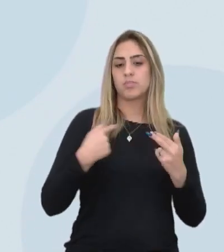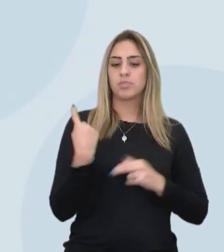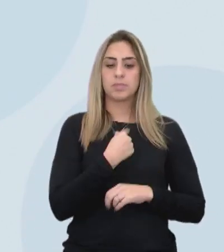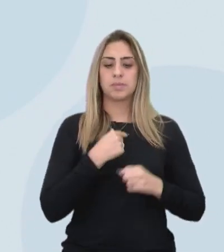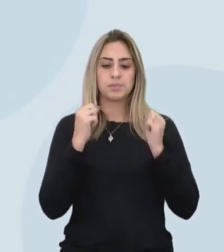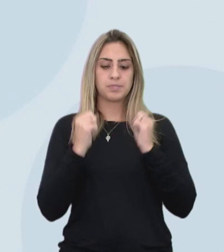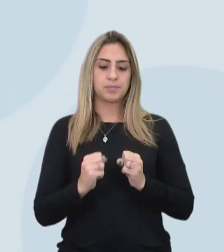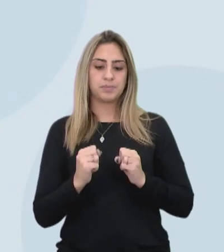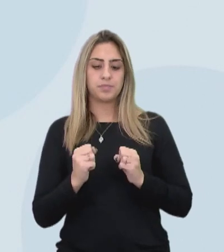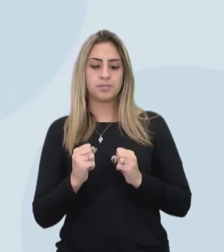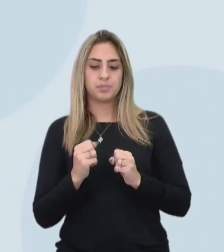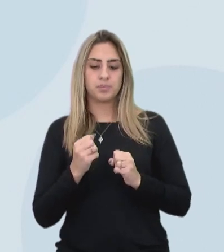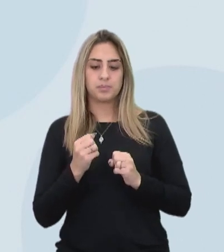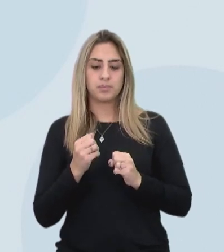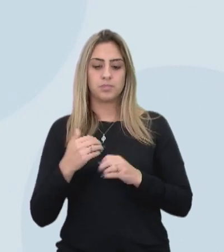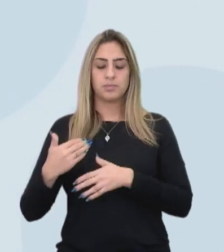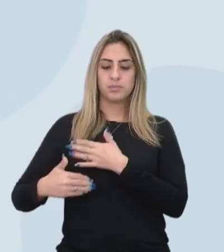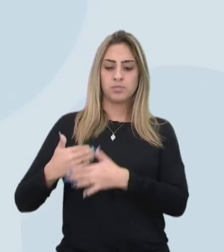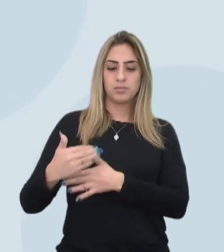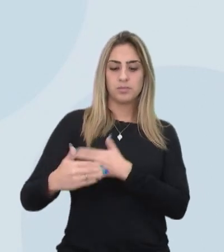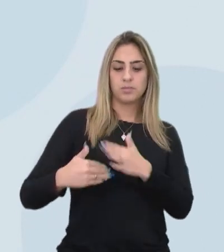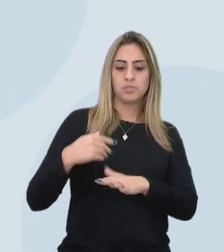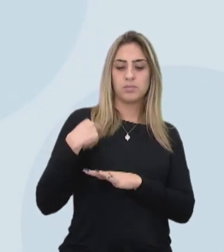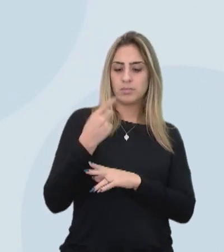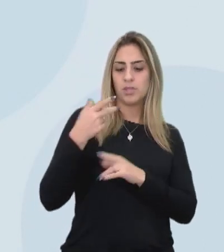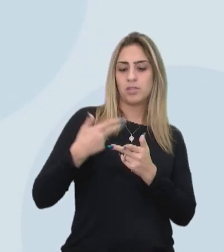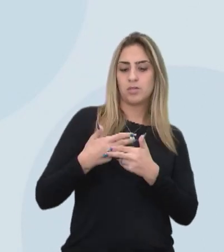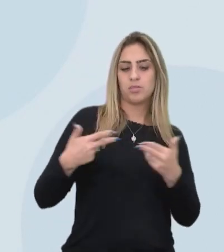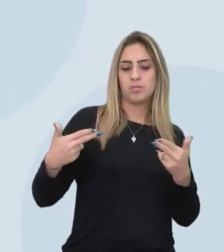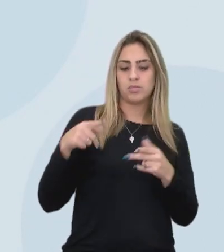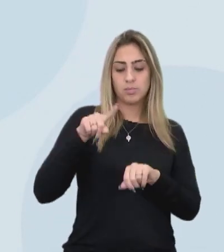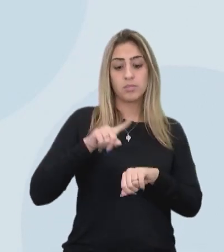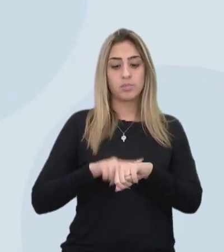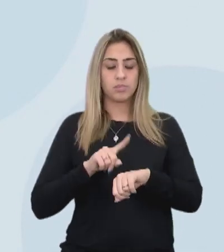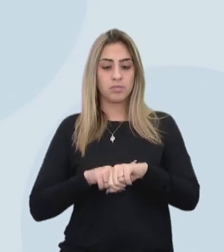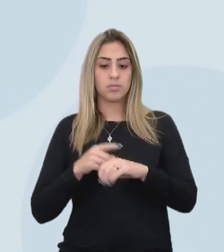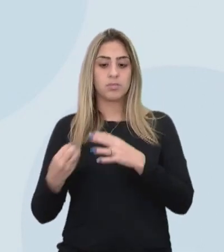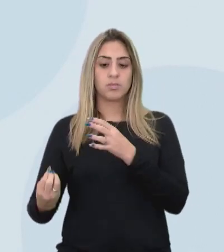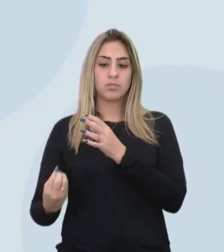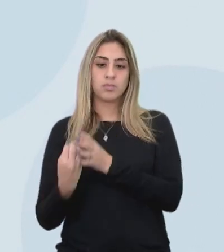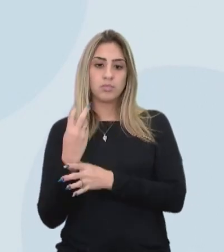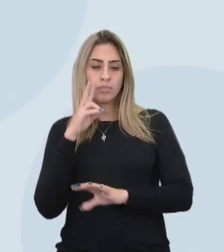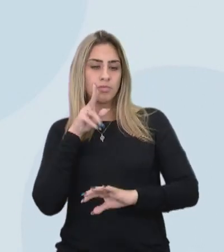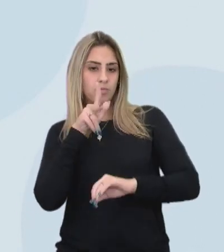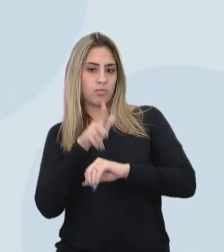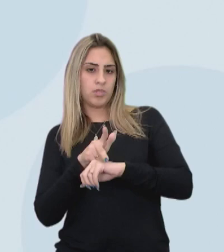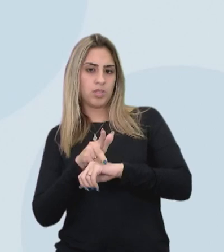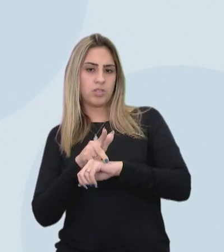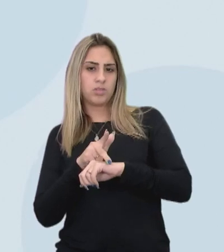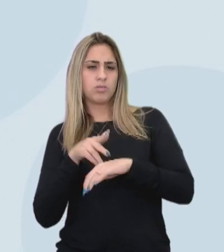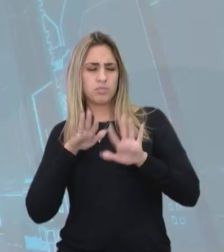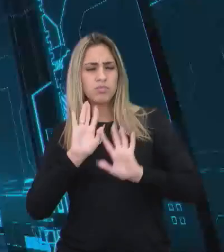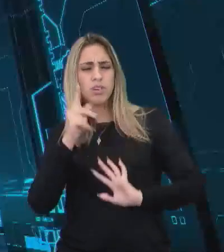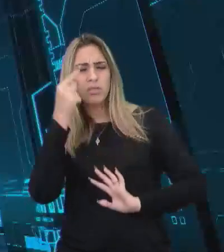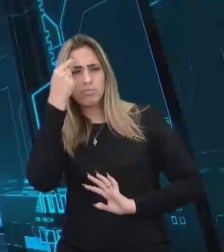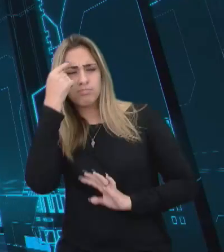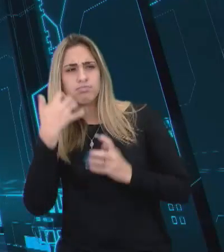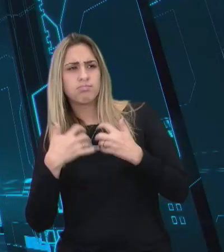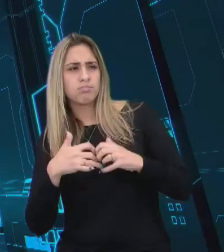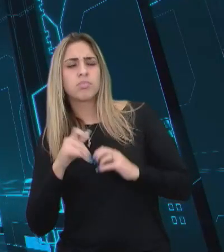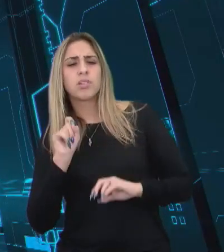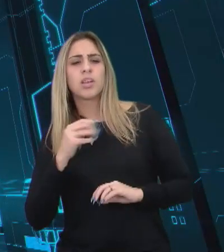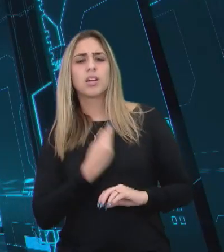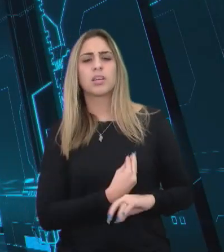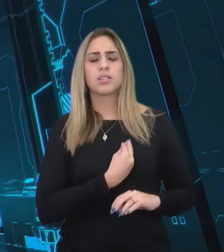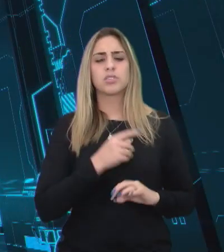pode desenvolver de acordo com a nossa intencionalidade nesse momento de criar um videoclipe. Mas você já parou para pensar, gente, que